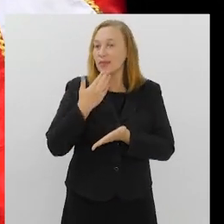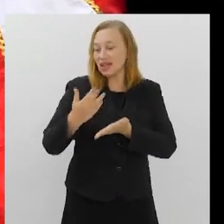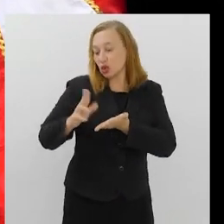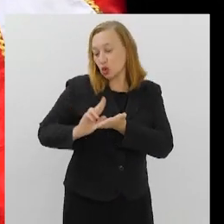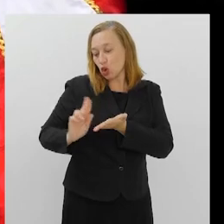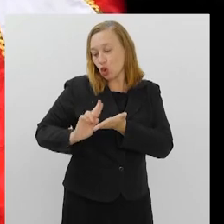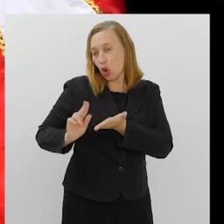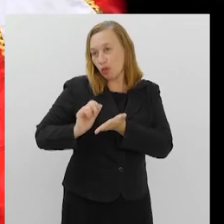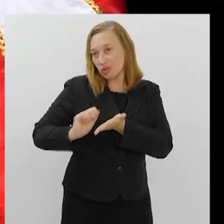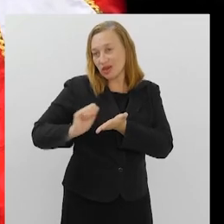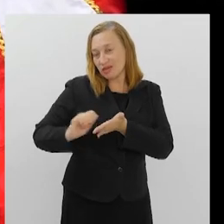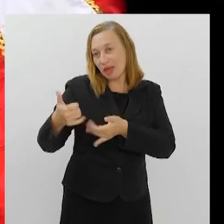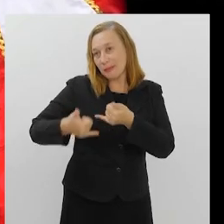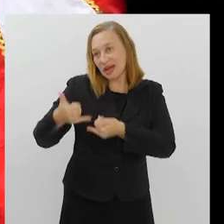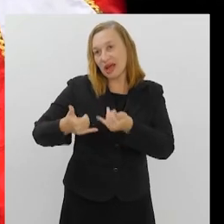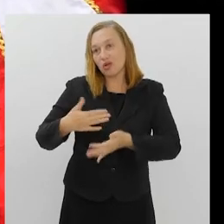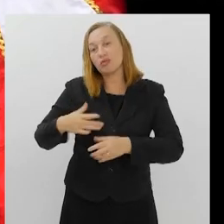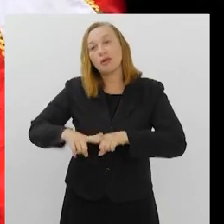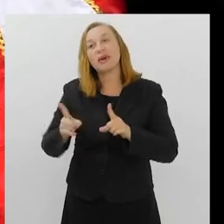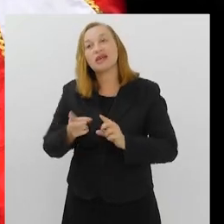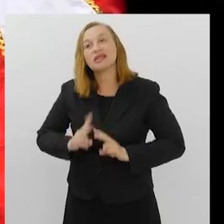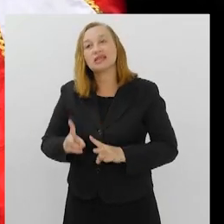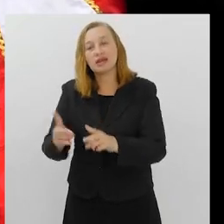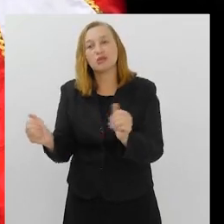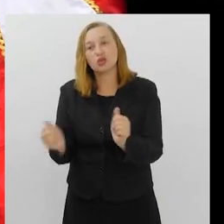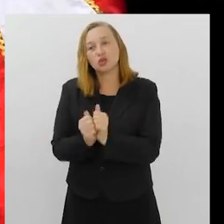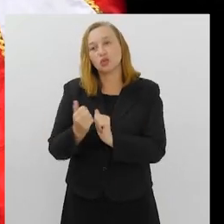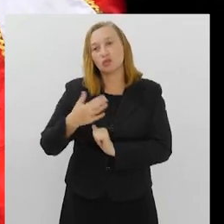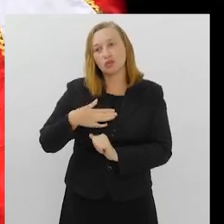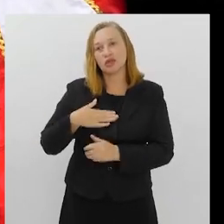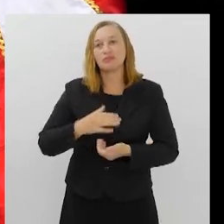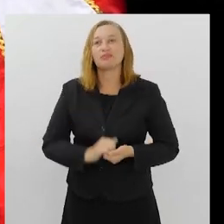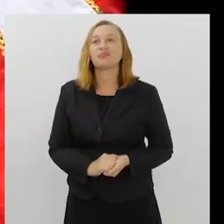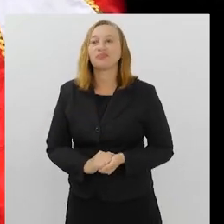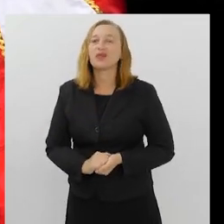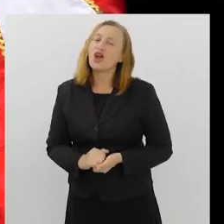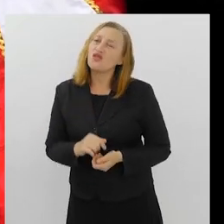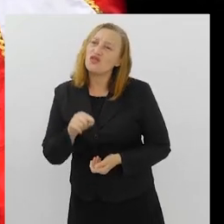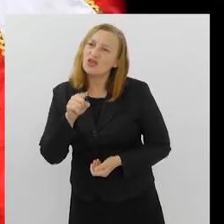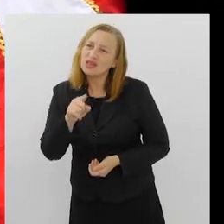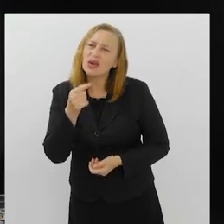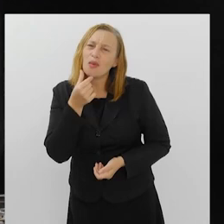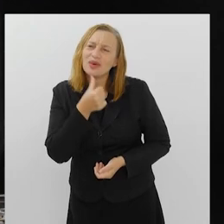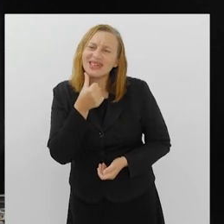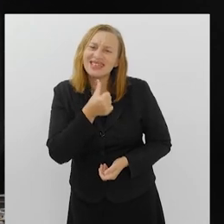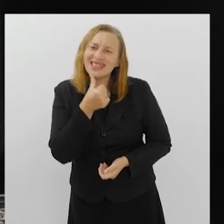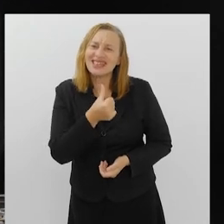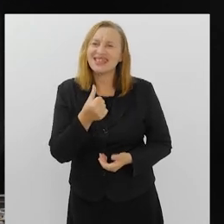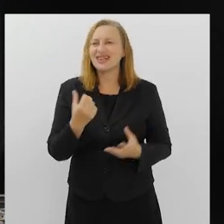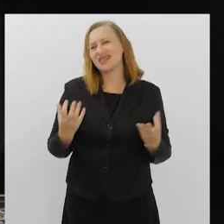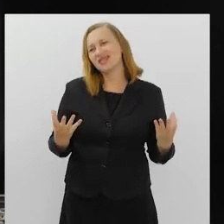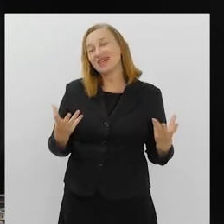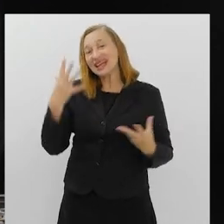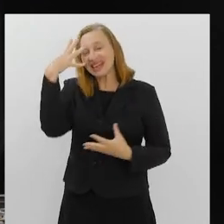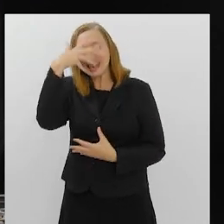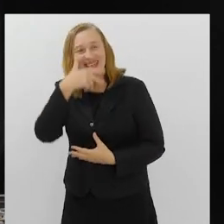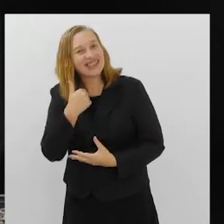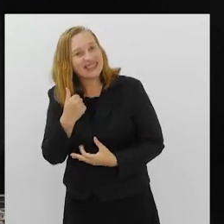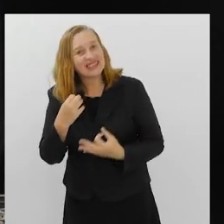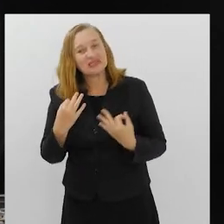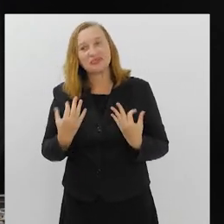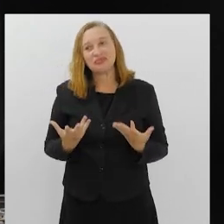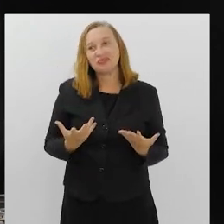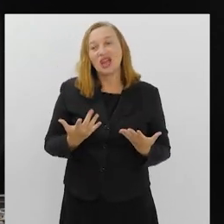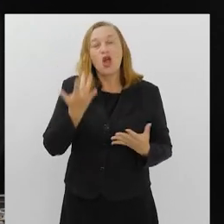ficar me pedindo autógrafo, porque eles adoram brincar comigo. Mas estão sempre comigo ali do meu lado, me apoiando. Você é uma menina muito simpática,